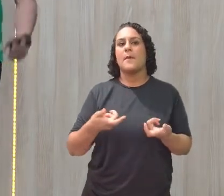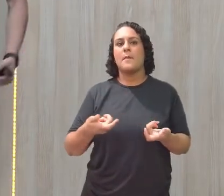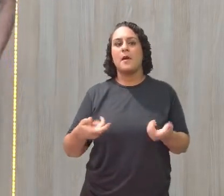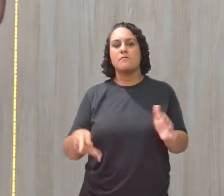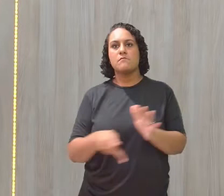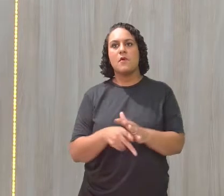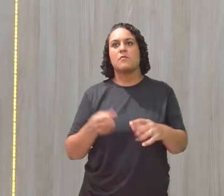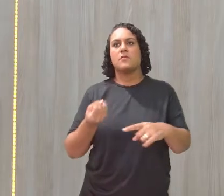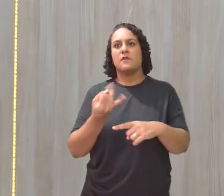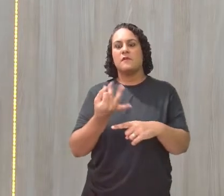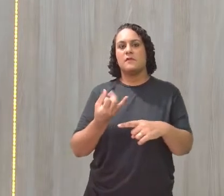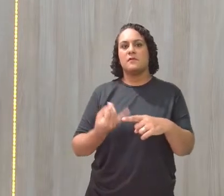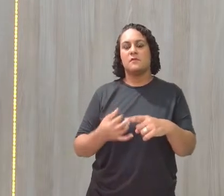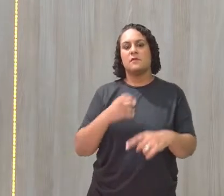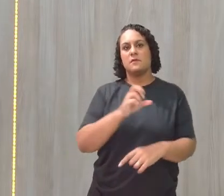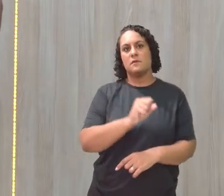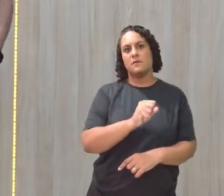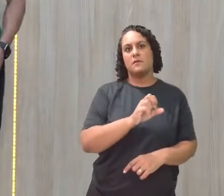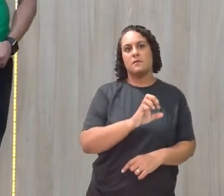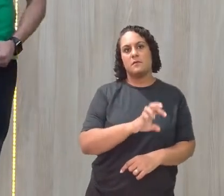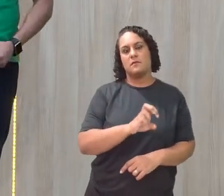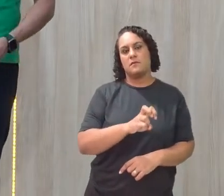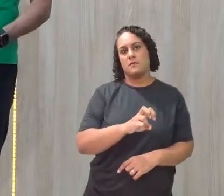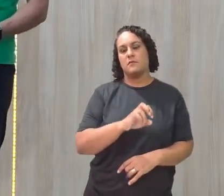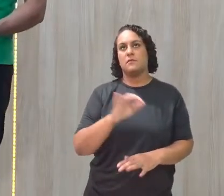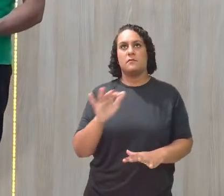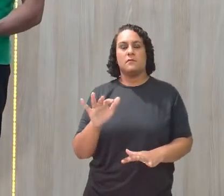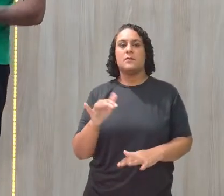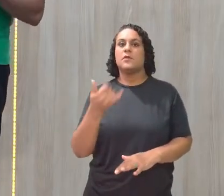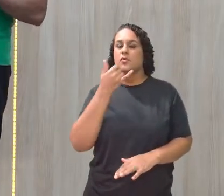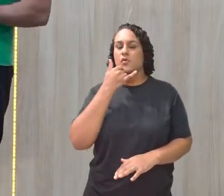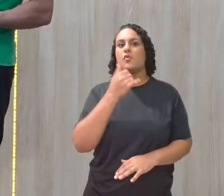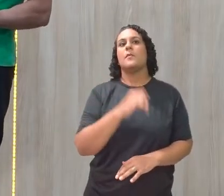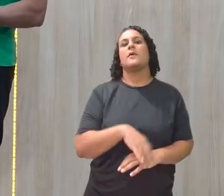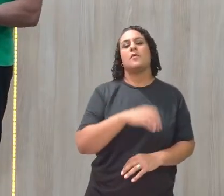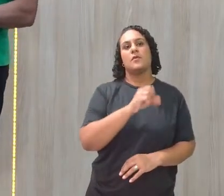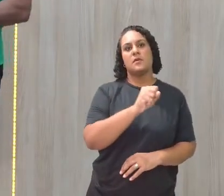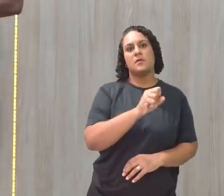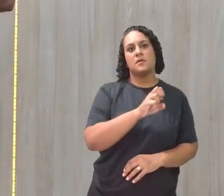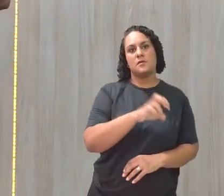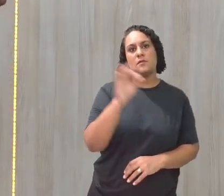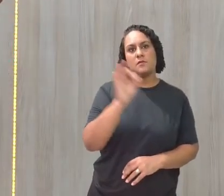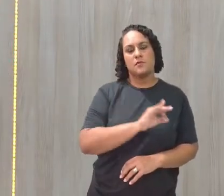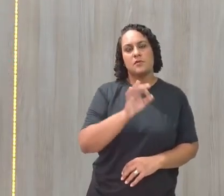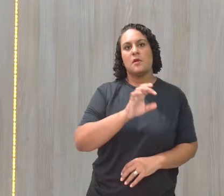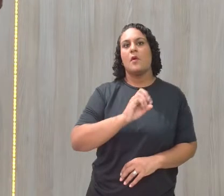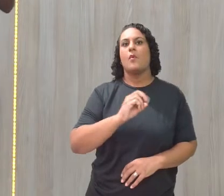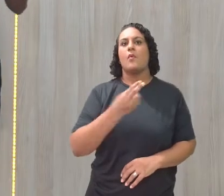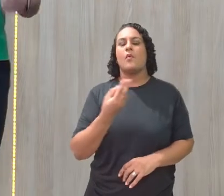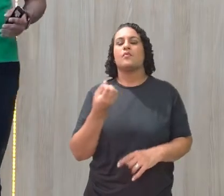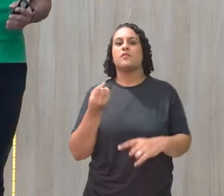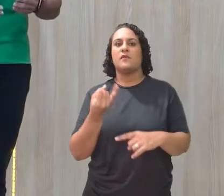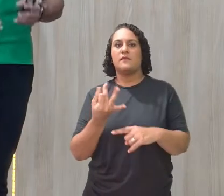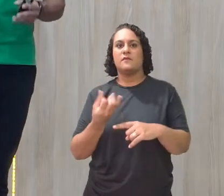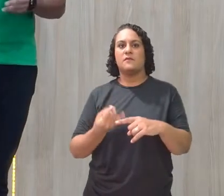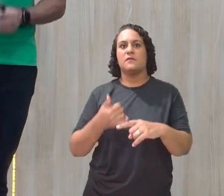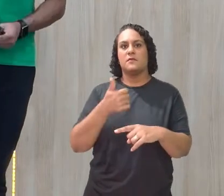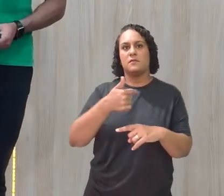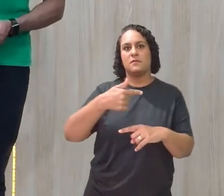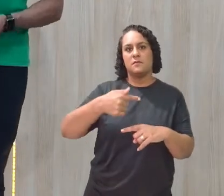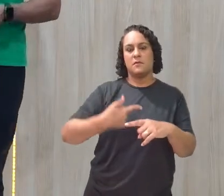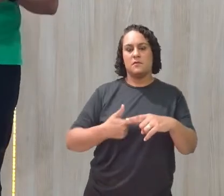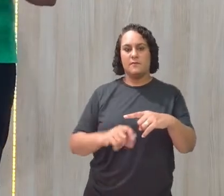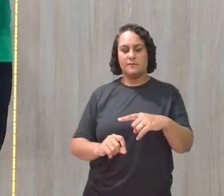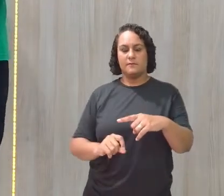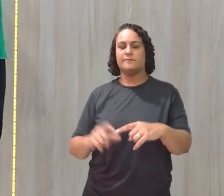da fração aí 85%, da porcentagem 85% ou da fração